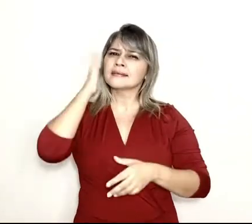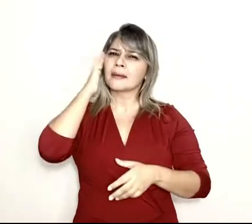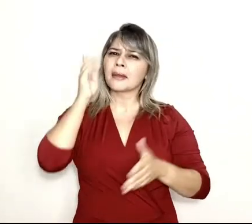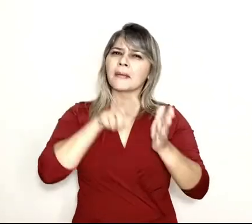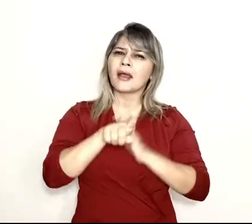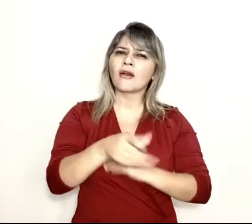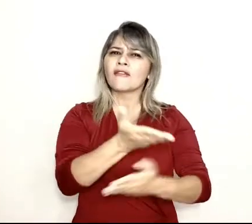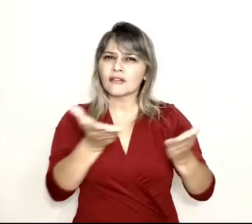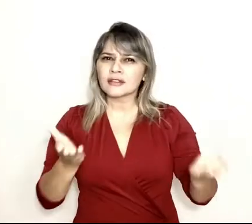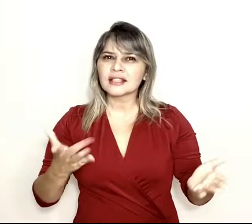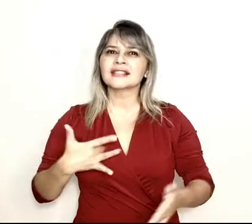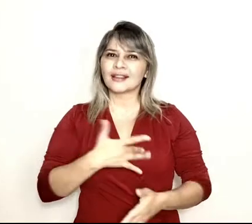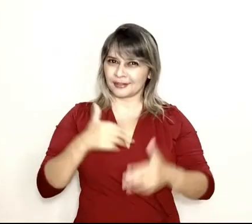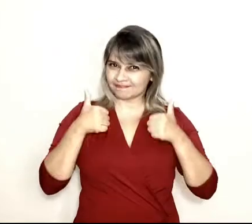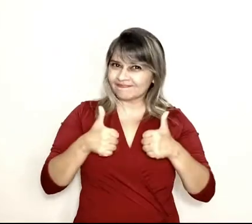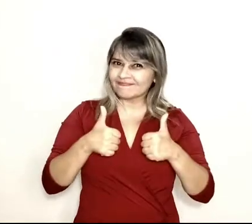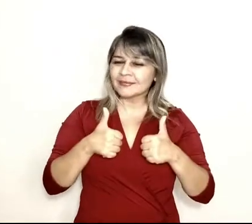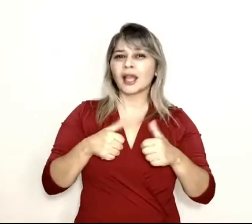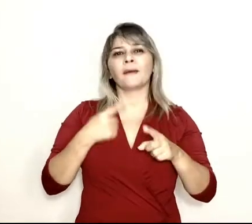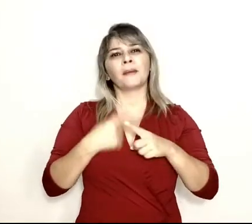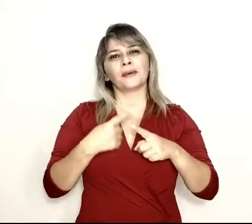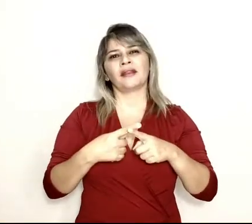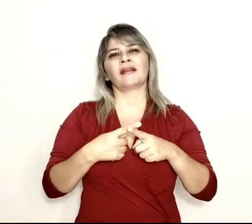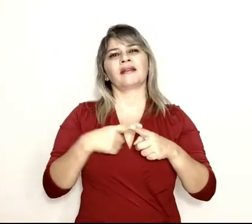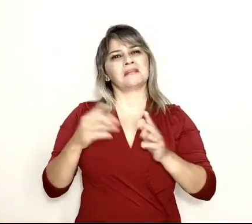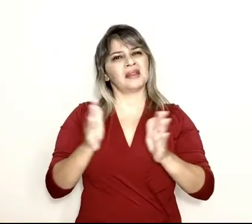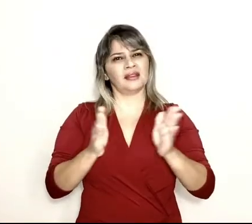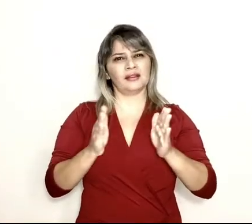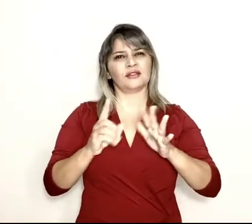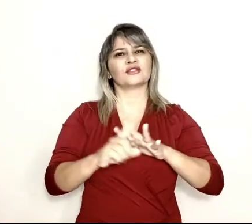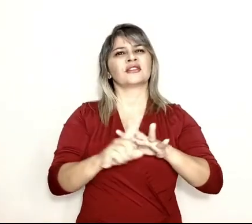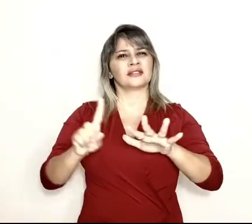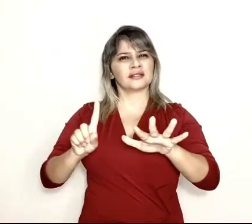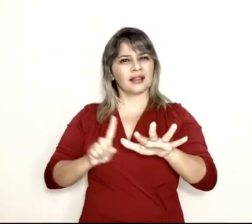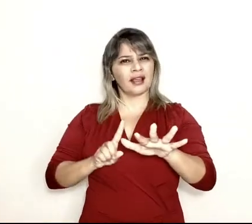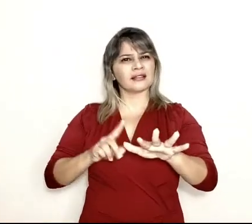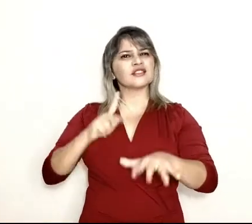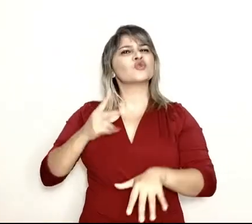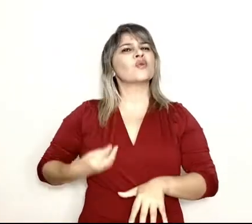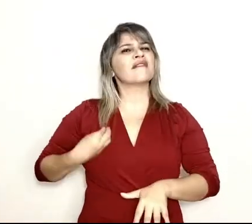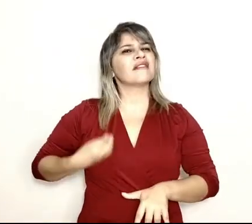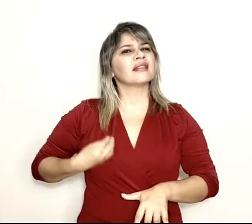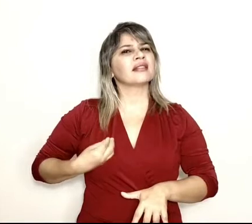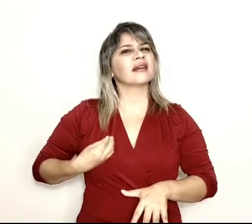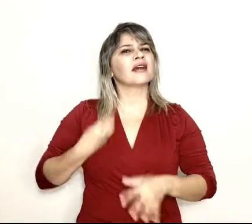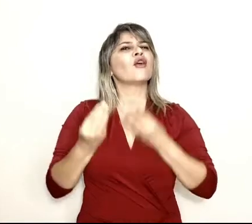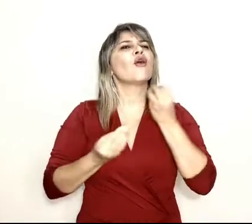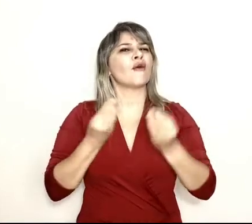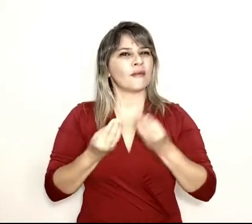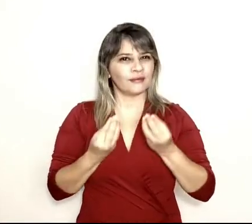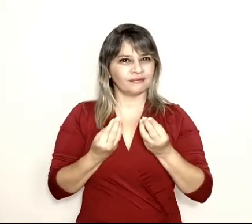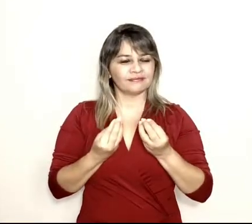conhecido a Ele na beleza da sua santidade. Gostaria de compartilhar com você nesse momento